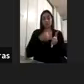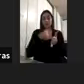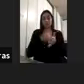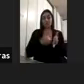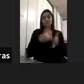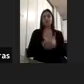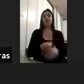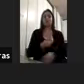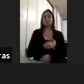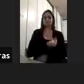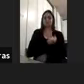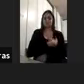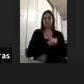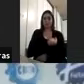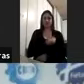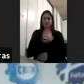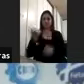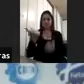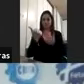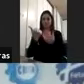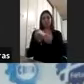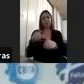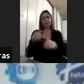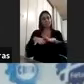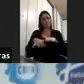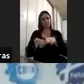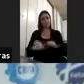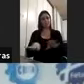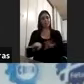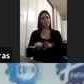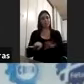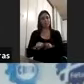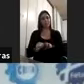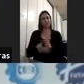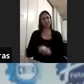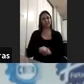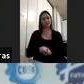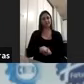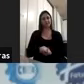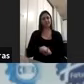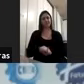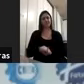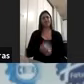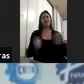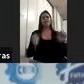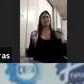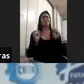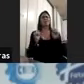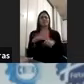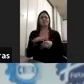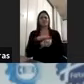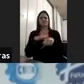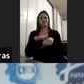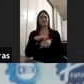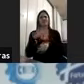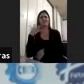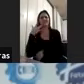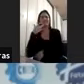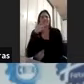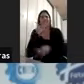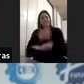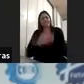e apoio do movimento. Com certeza. Querido, a gente ficaria aqui o dia inteiro, que a gente já sabe, né? Porque nós dois aqui temos uma química,